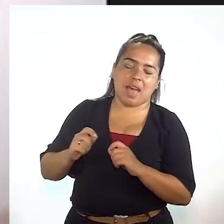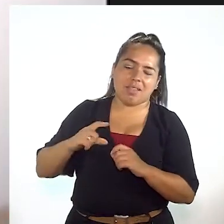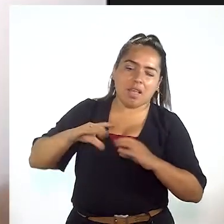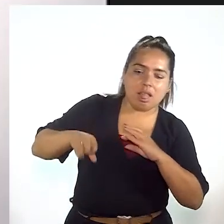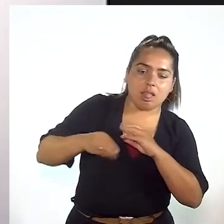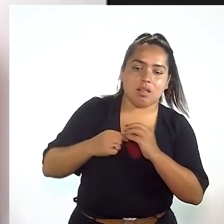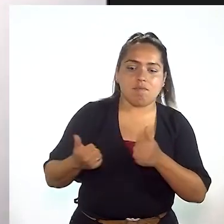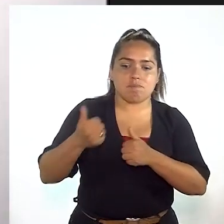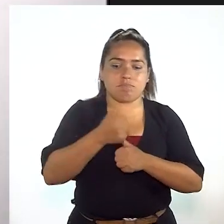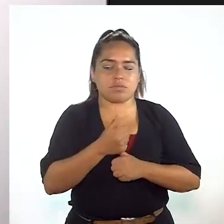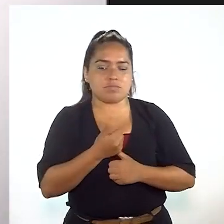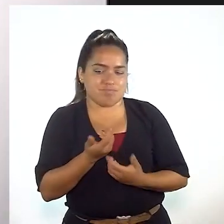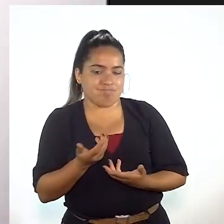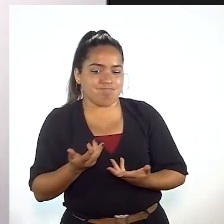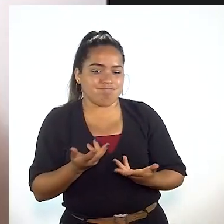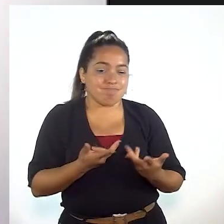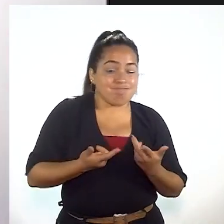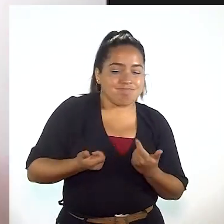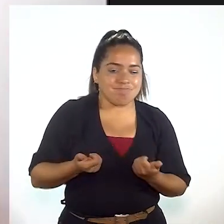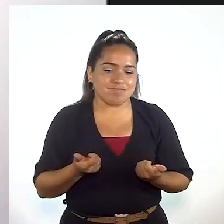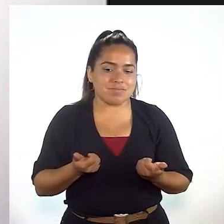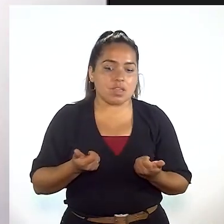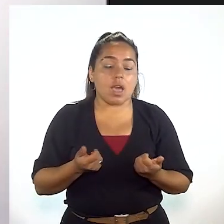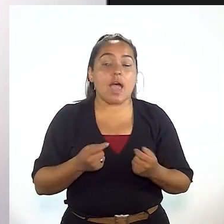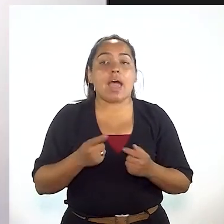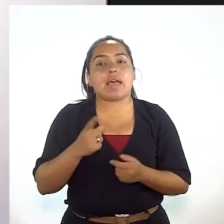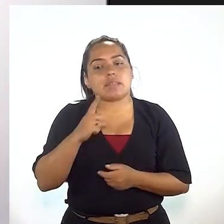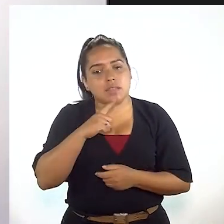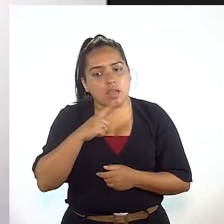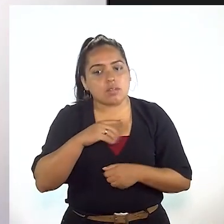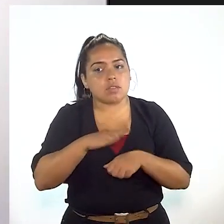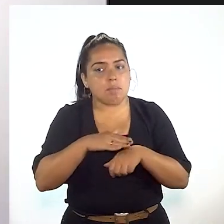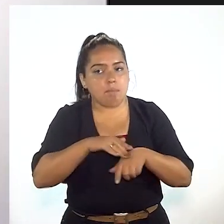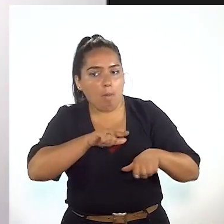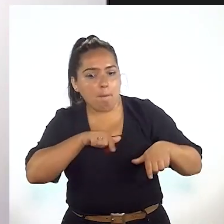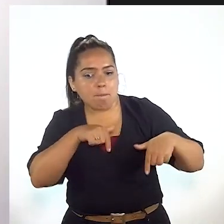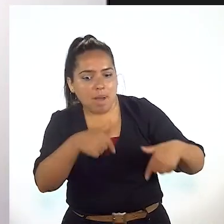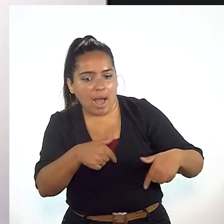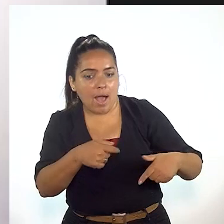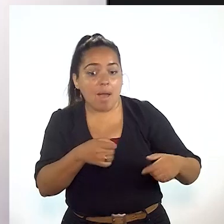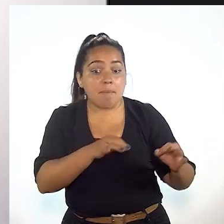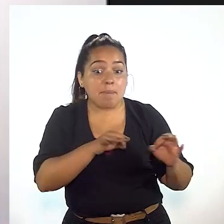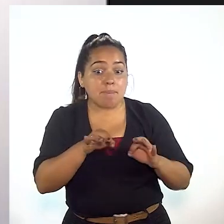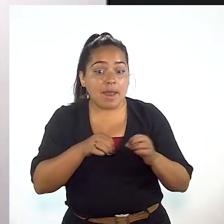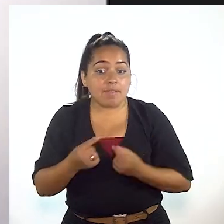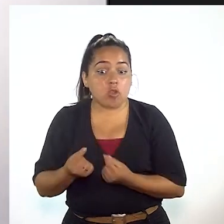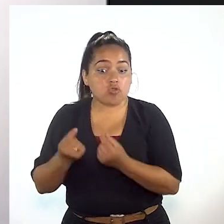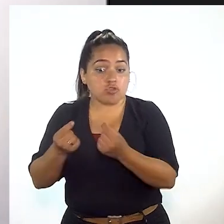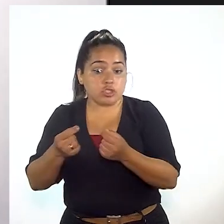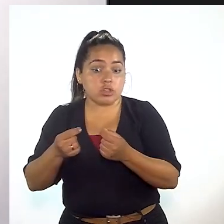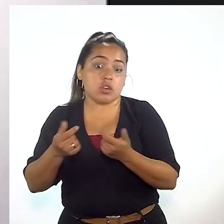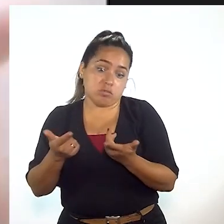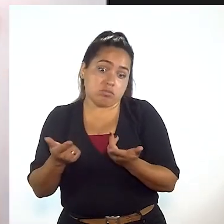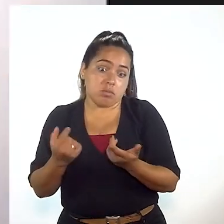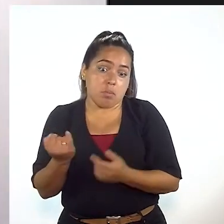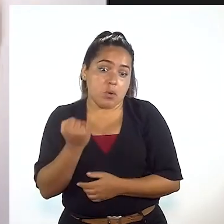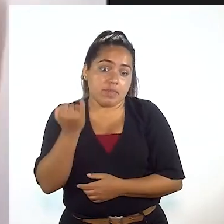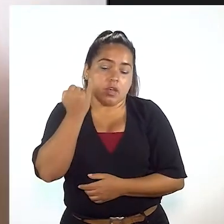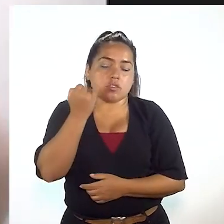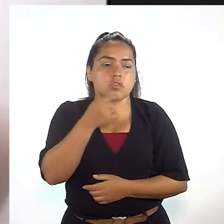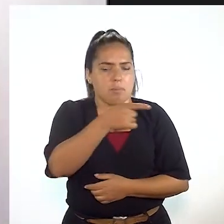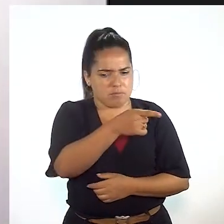uma pandemia, a gente ficar desempregado, a gente não ter essa questão da finança mais